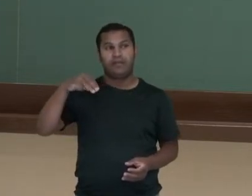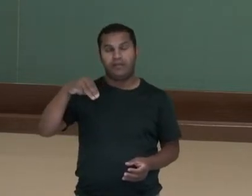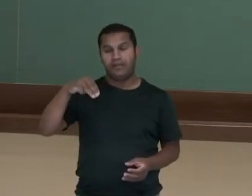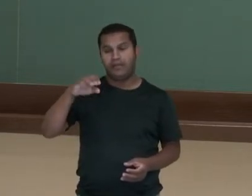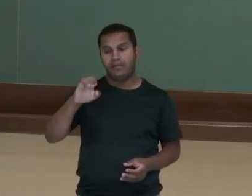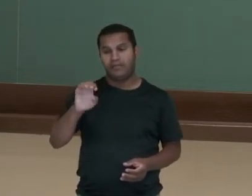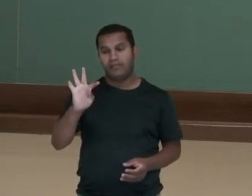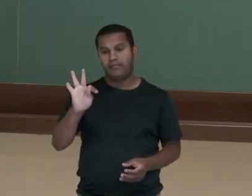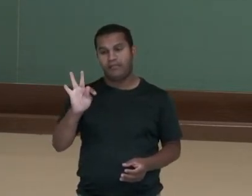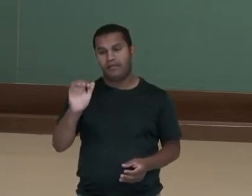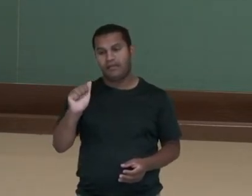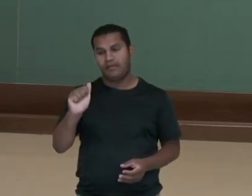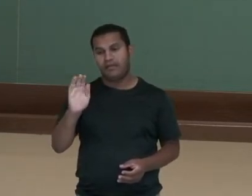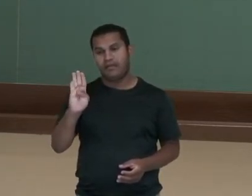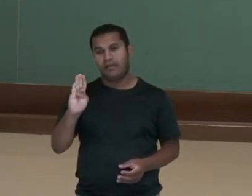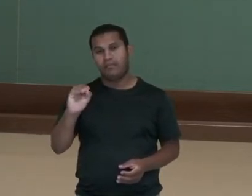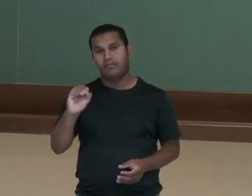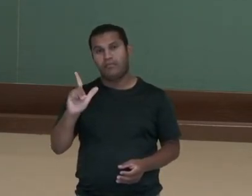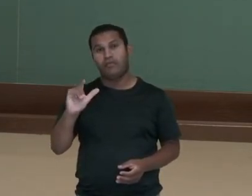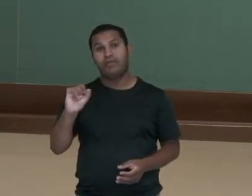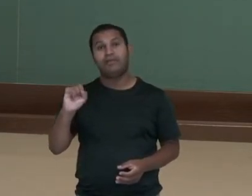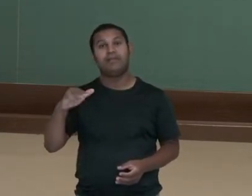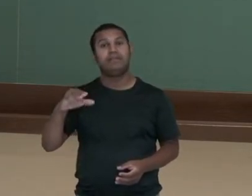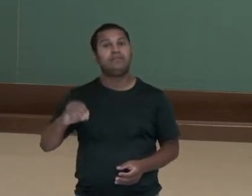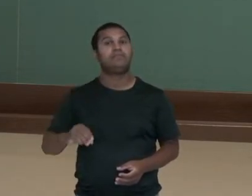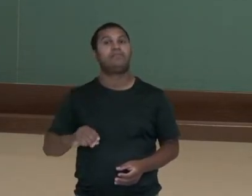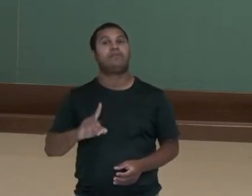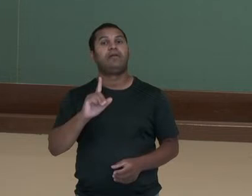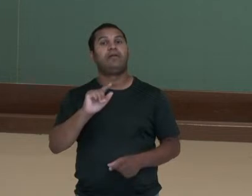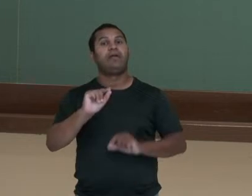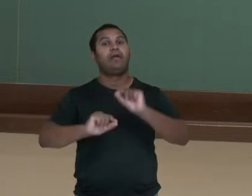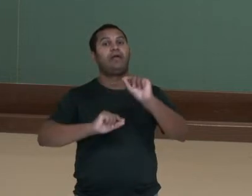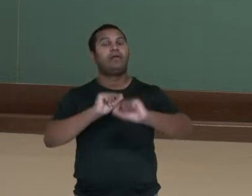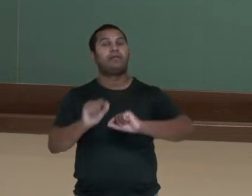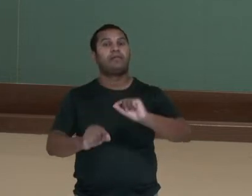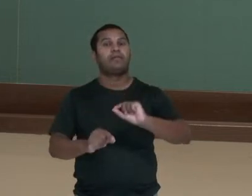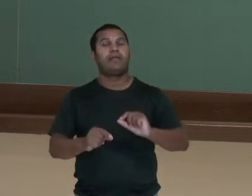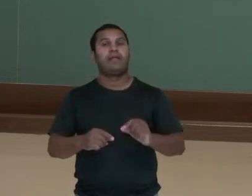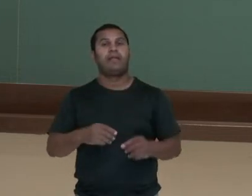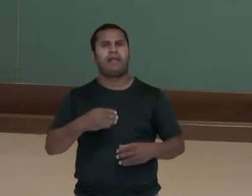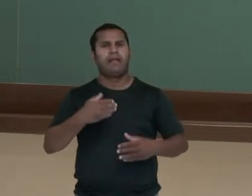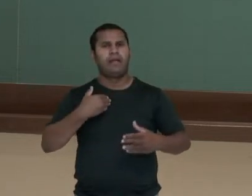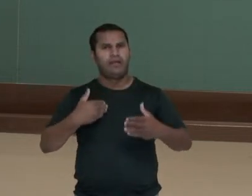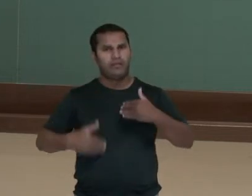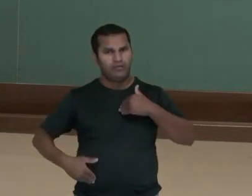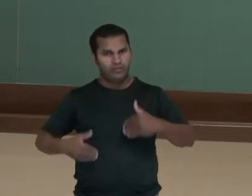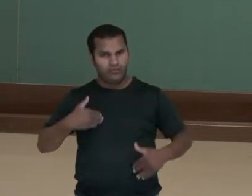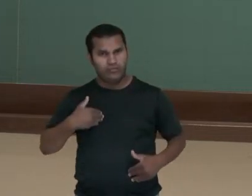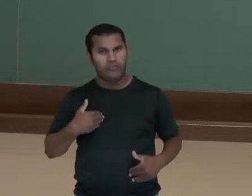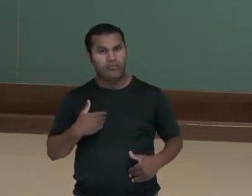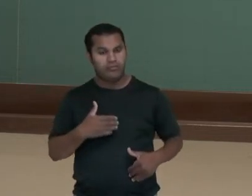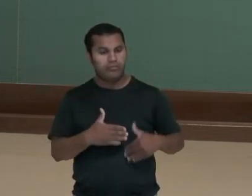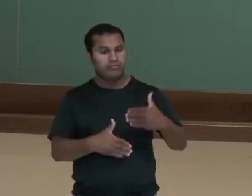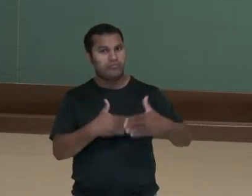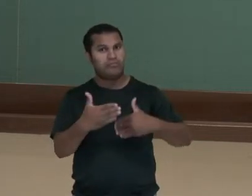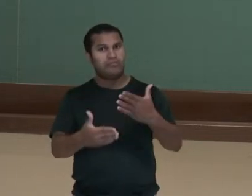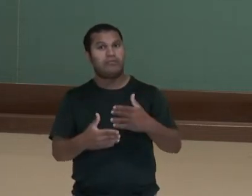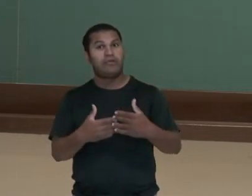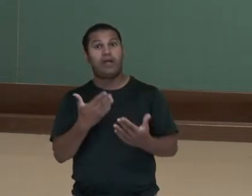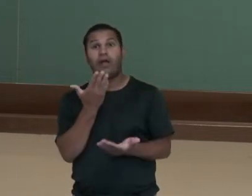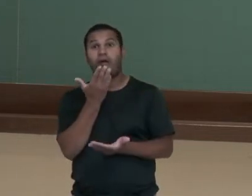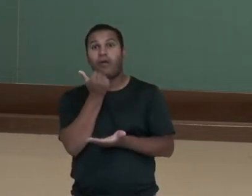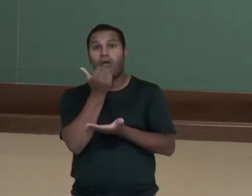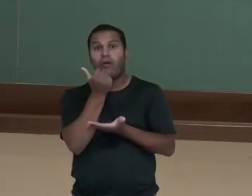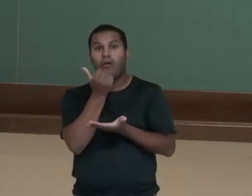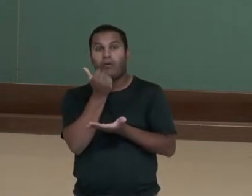as reações químicas que tem dentro do nosso corpo. Então, por exemplo, quando nós nos alimentamos, o nosso